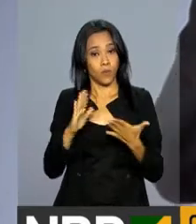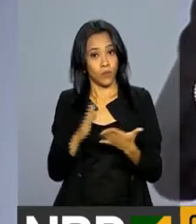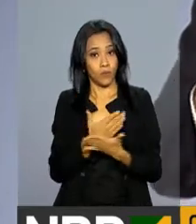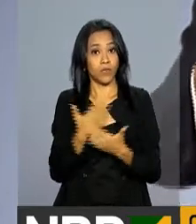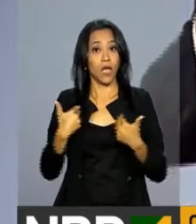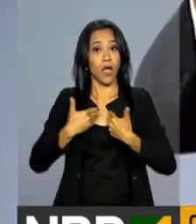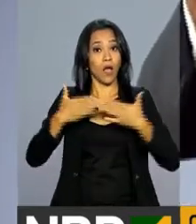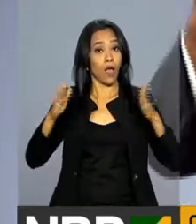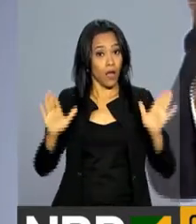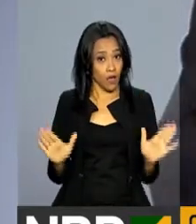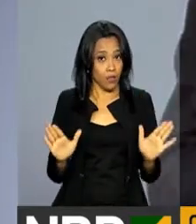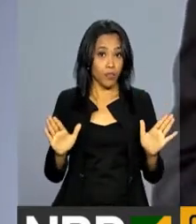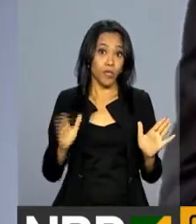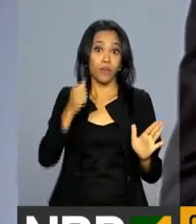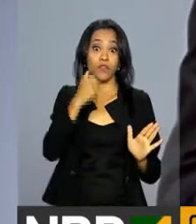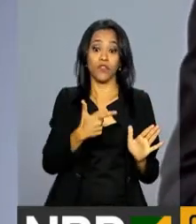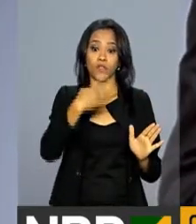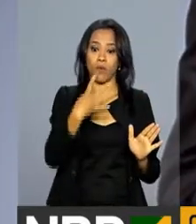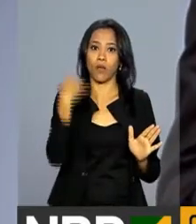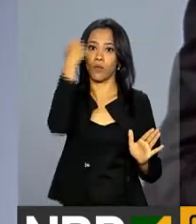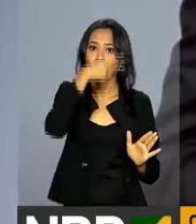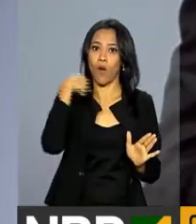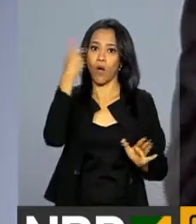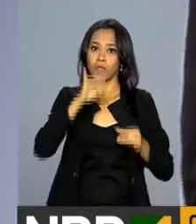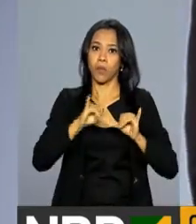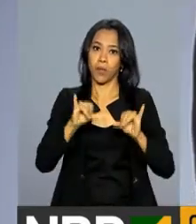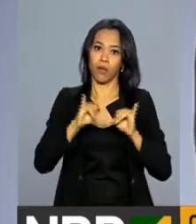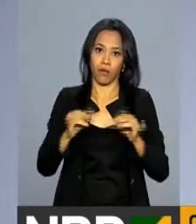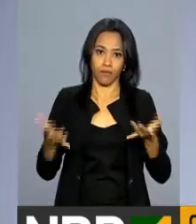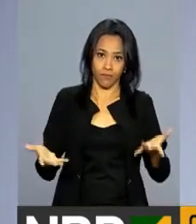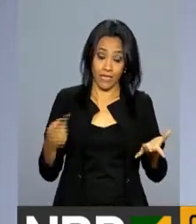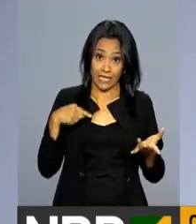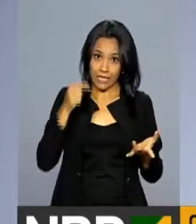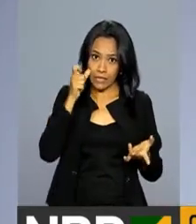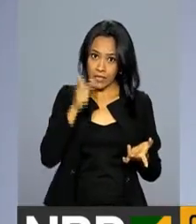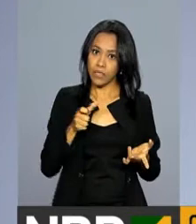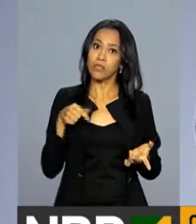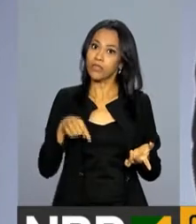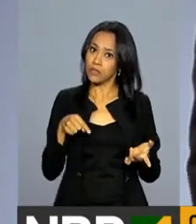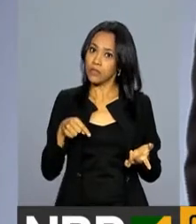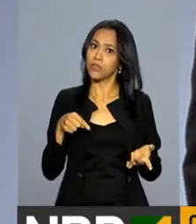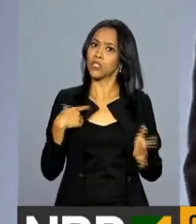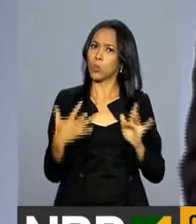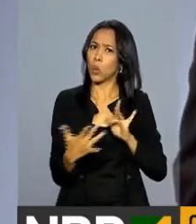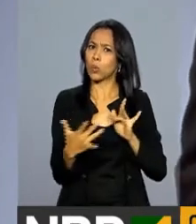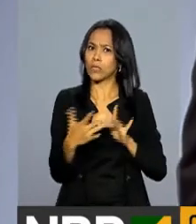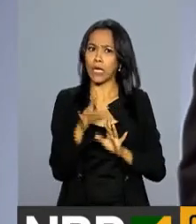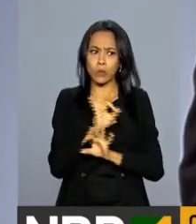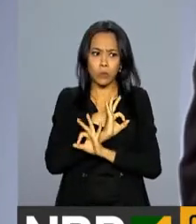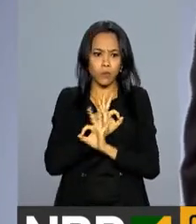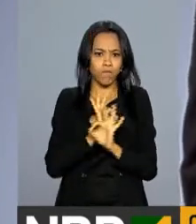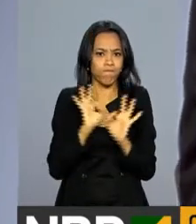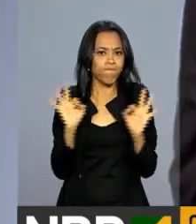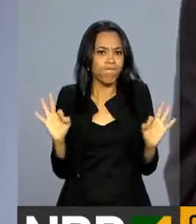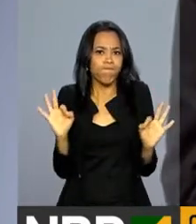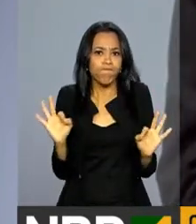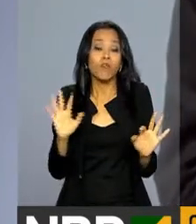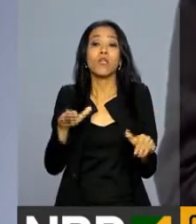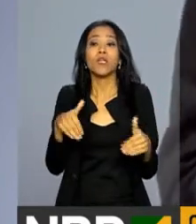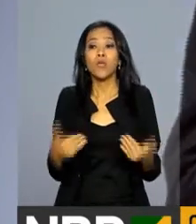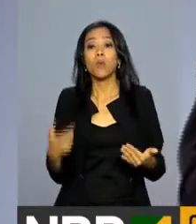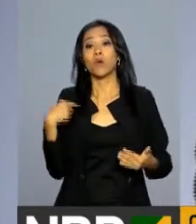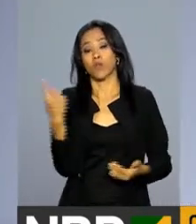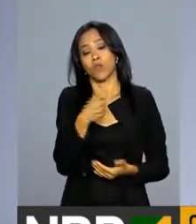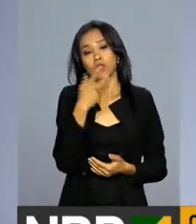abertas suas portas por 24 horas este é um meio interessante um meio de contato extraordinário da população e quando nós falamos